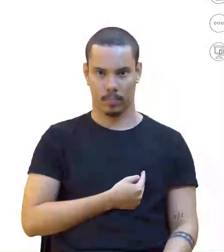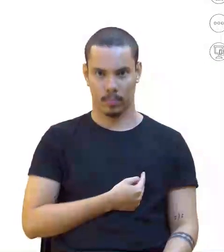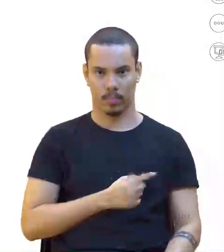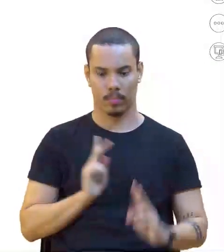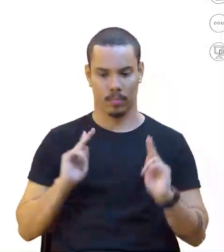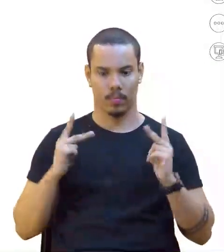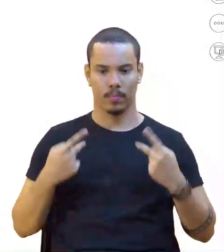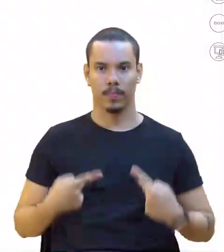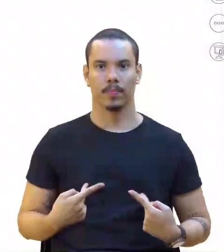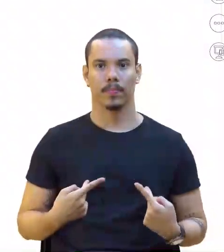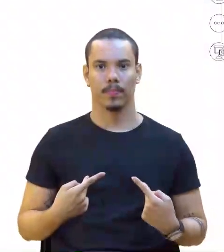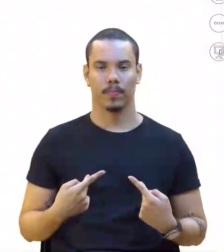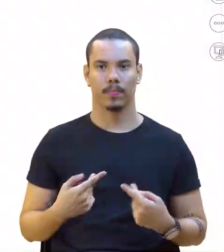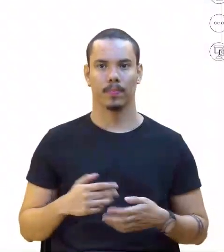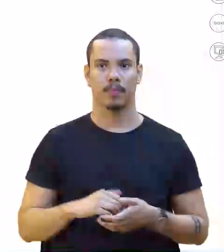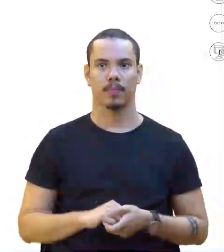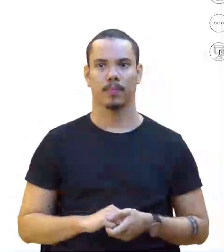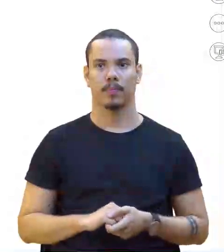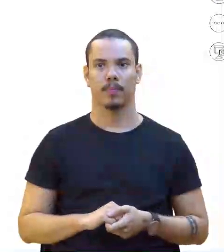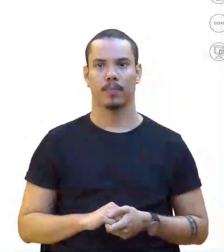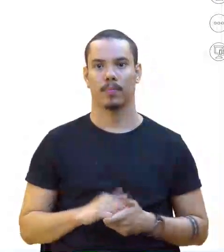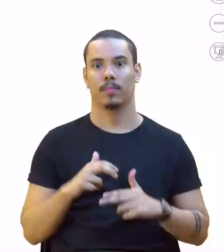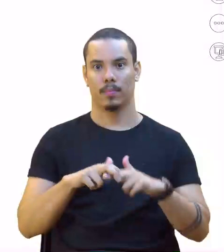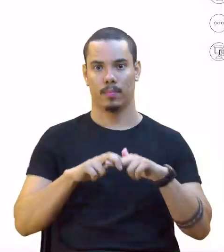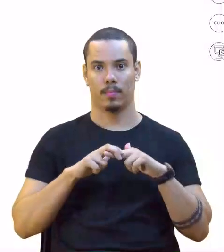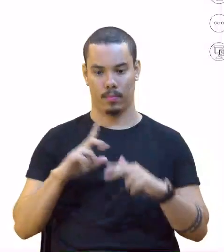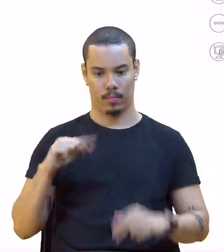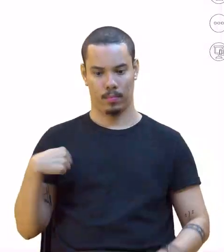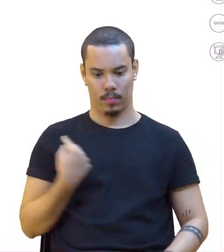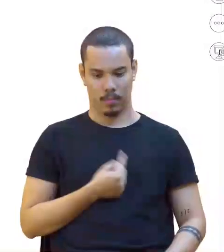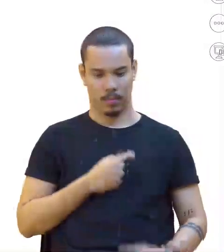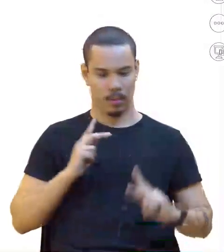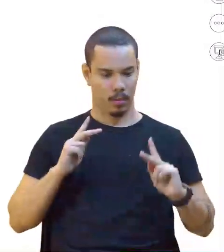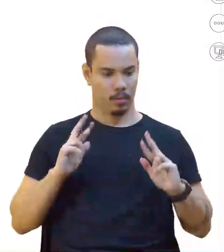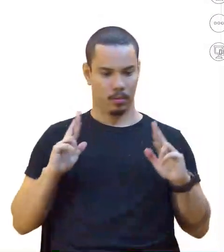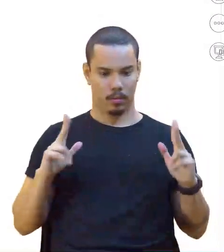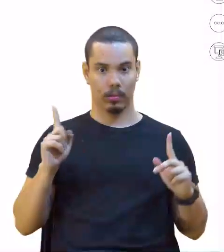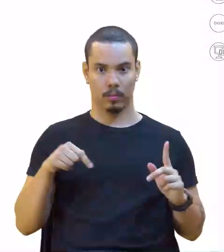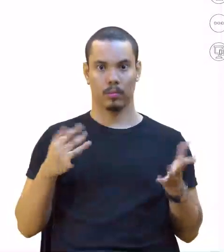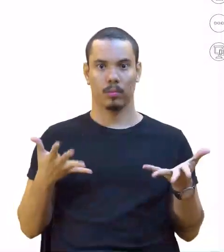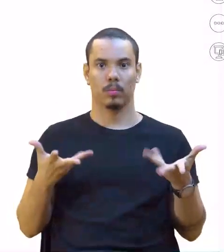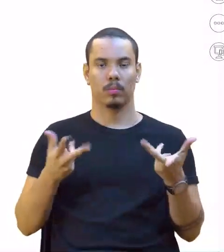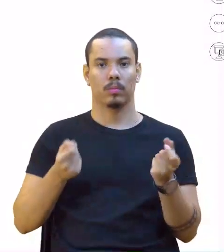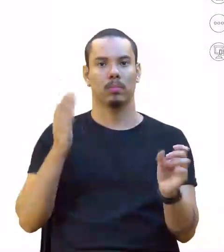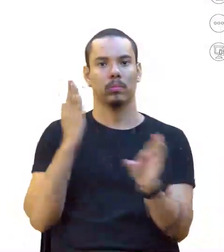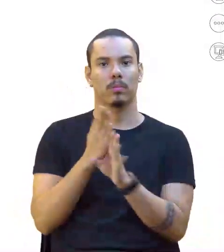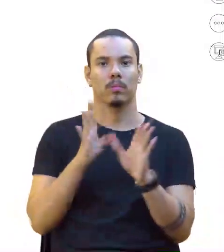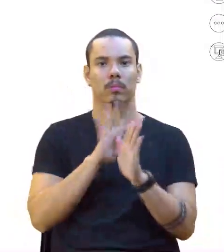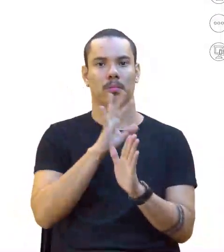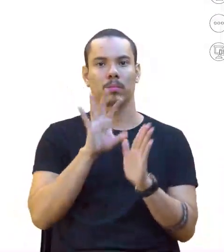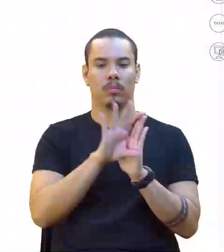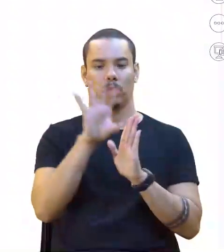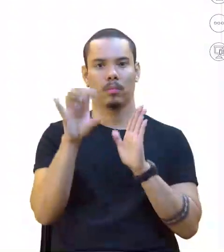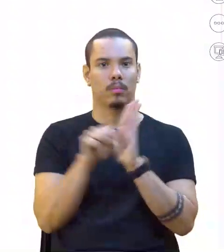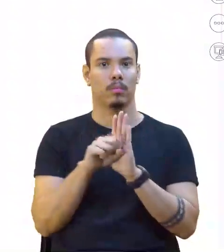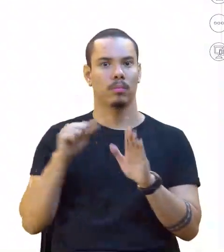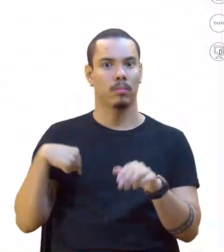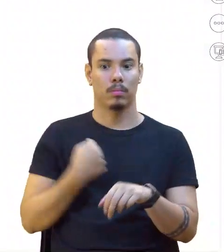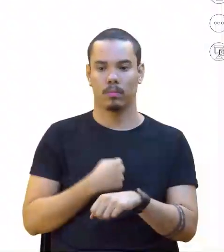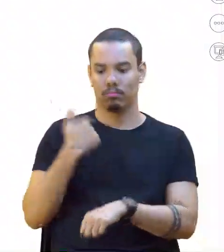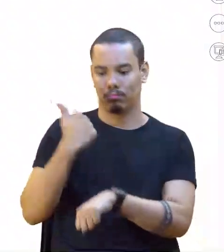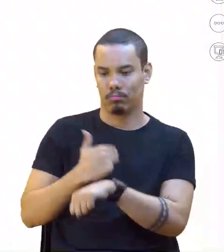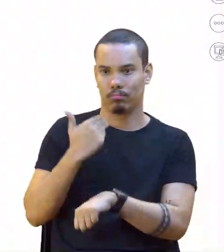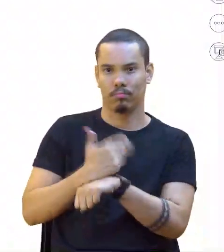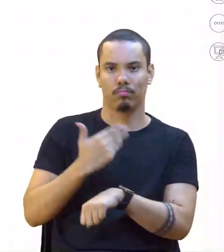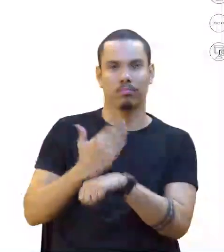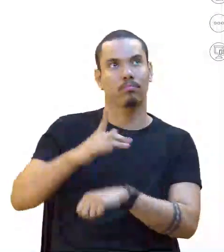humanos. Então, a nossa diferença ela é qualitativa por conta desses símbolos que a gente, o tempo inteiro, a gente